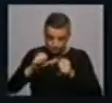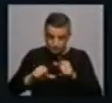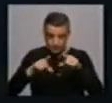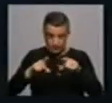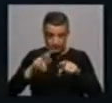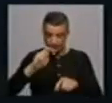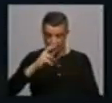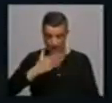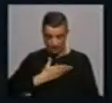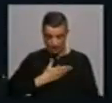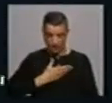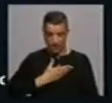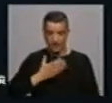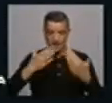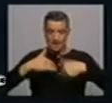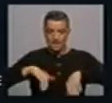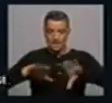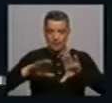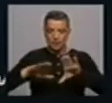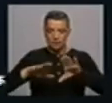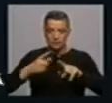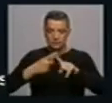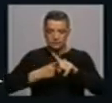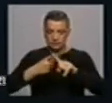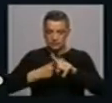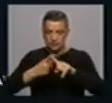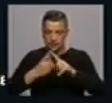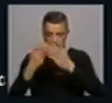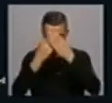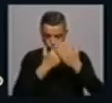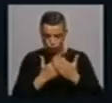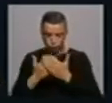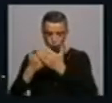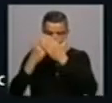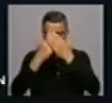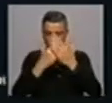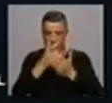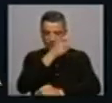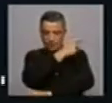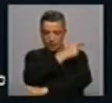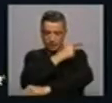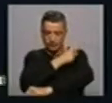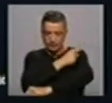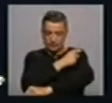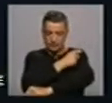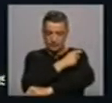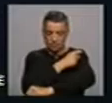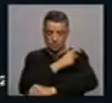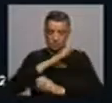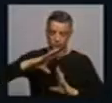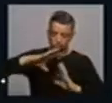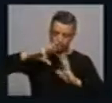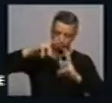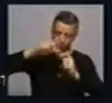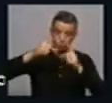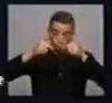tridimensional. E, portanto, o que é particularmente interessante neste estudo é que isto é muito mais do que uma representação pictórica do universo